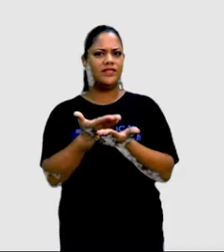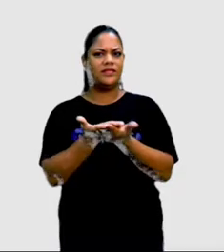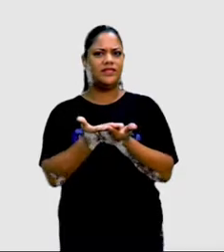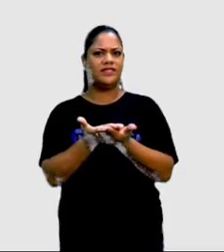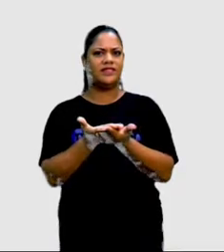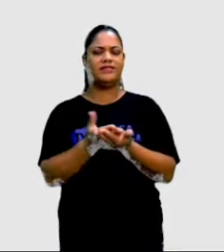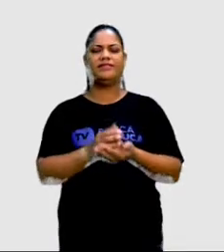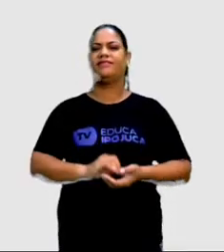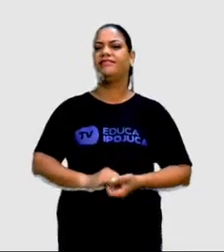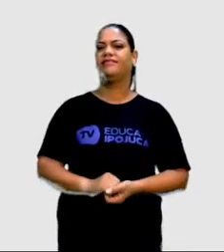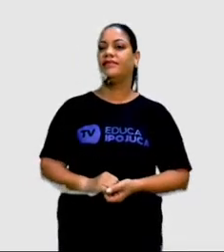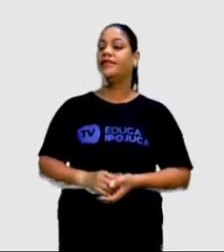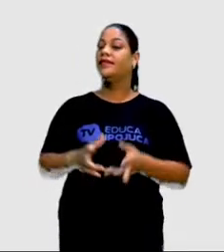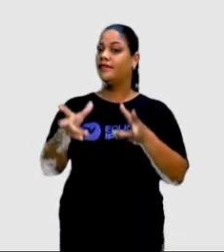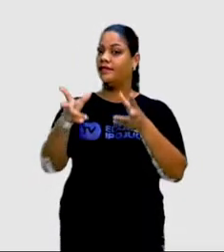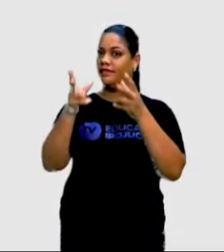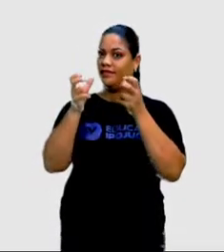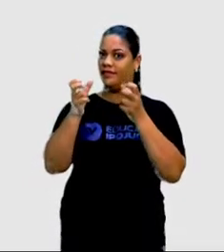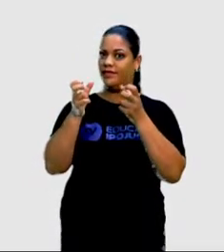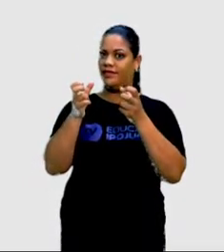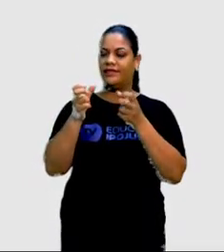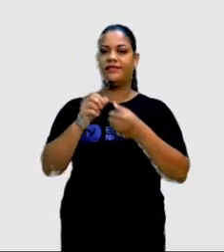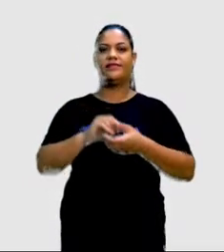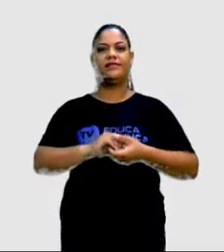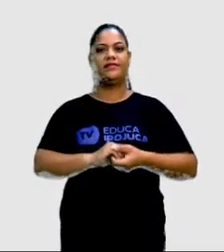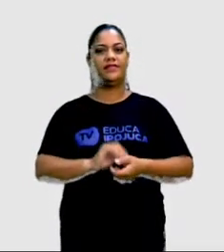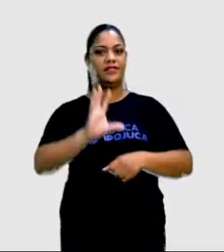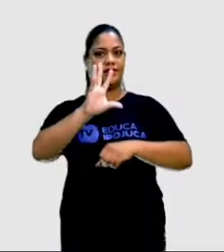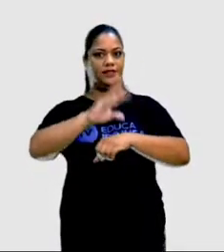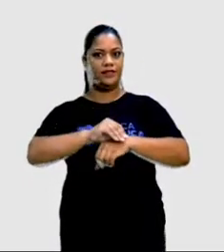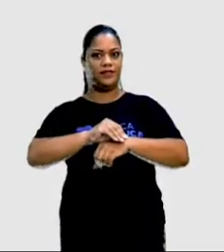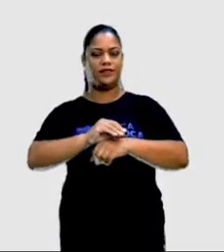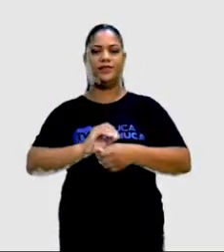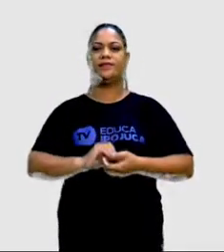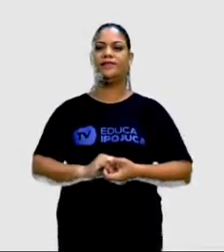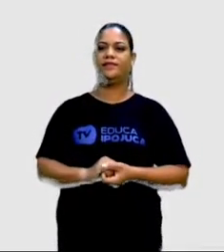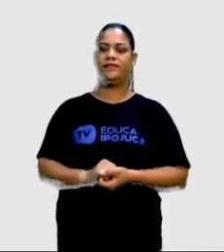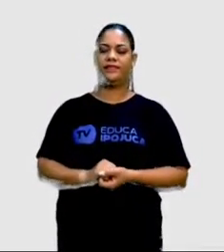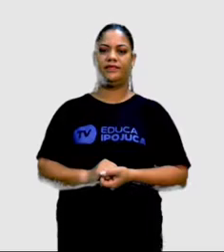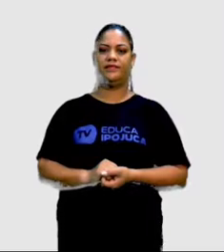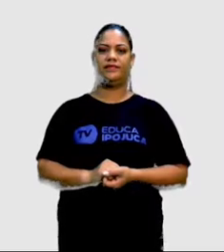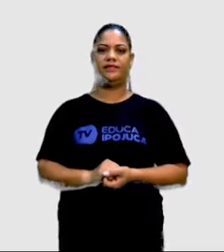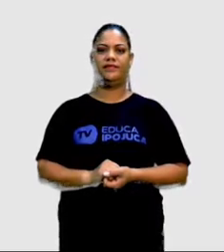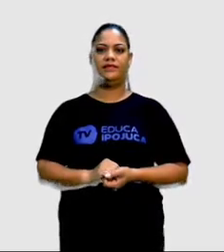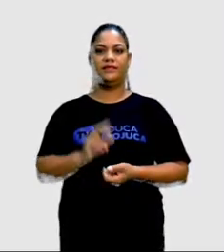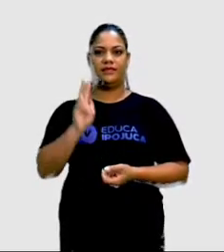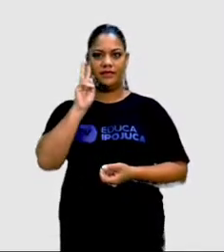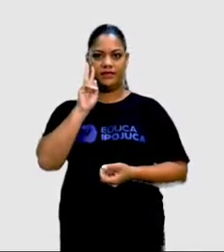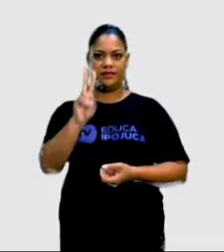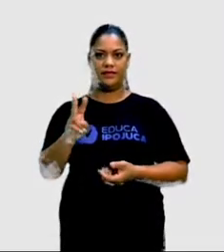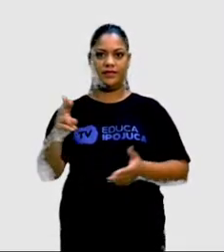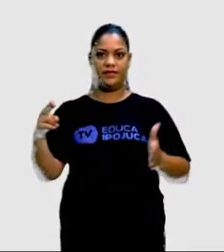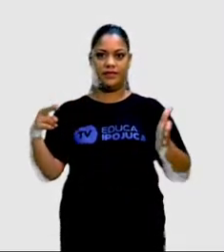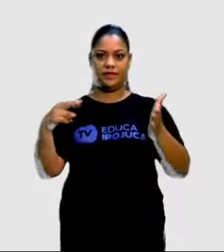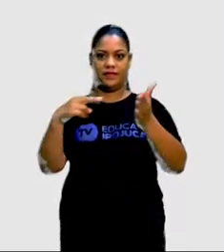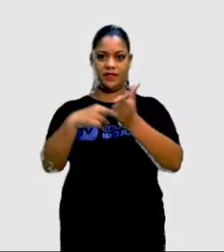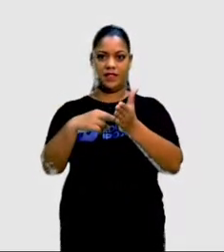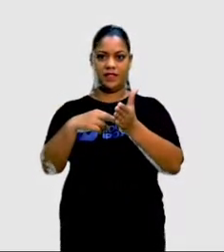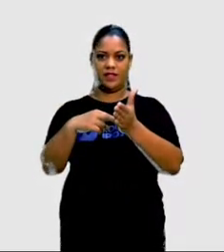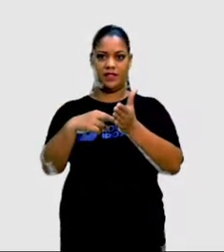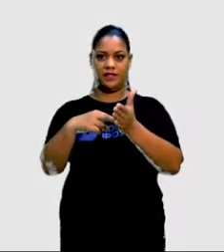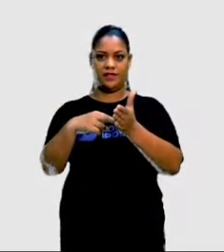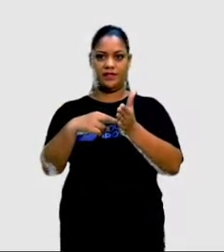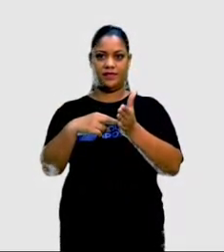estudar, tia? Presta atenção aqui nessa fotografia que a tia colocou. Aqui a gente vê, né, o raio, que é a distância